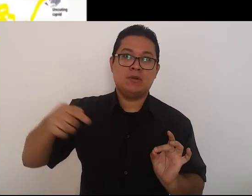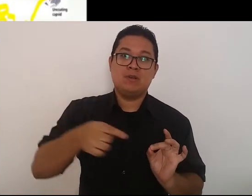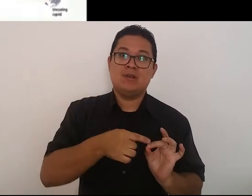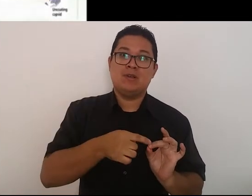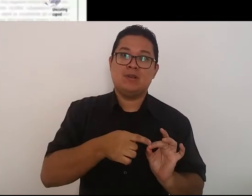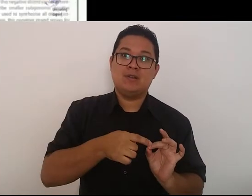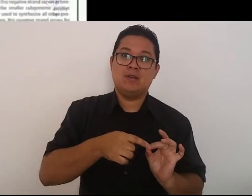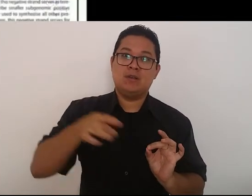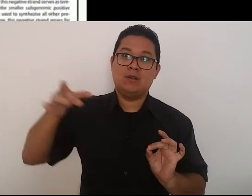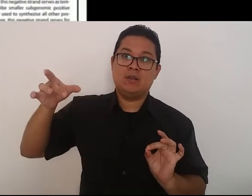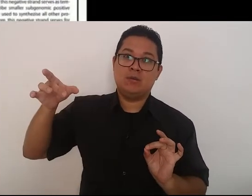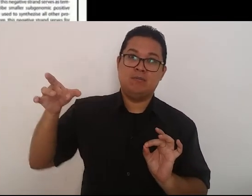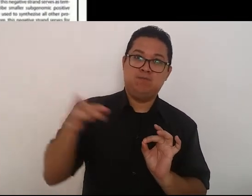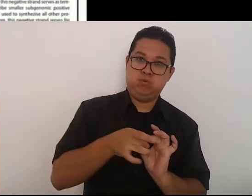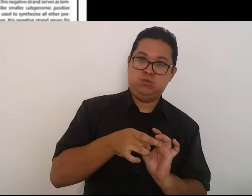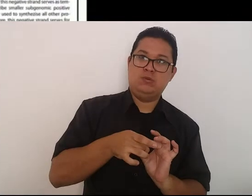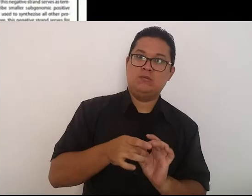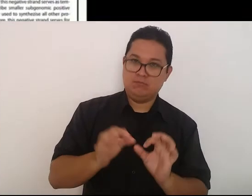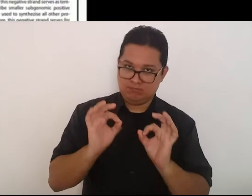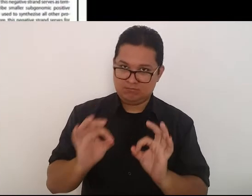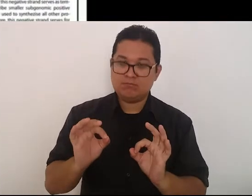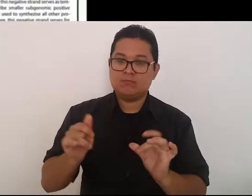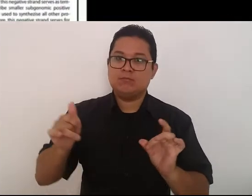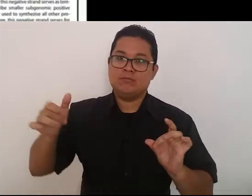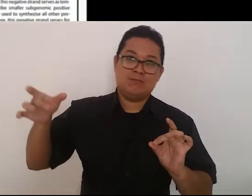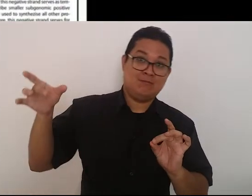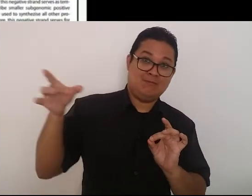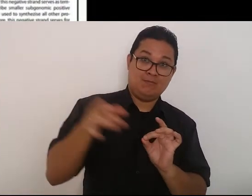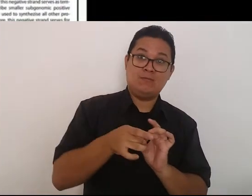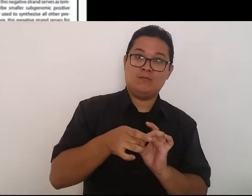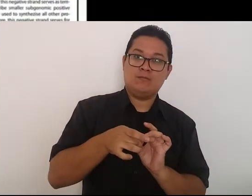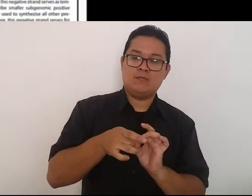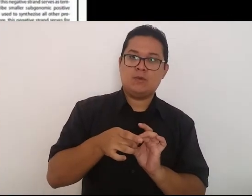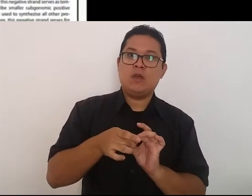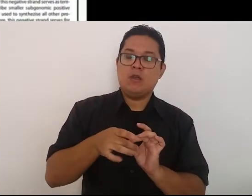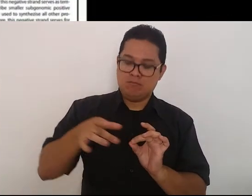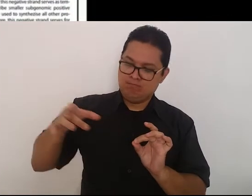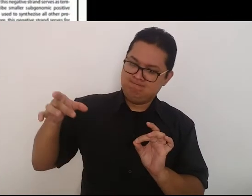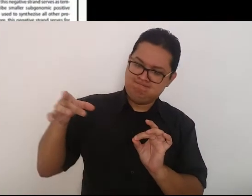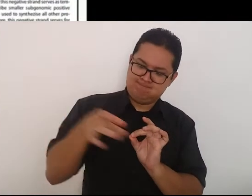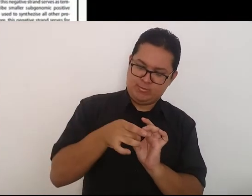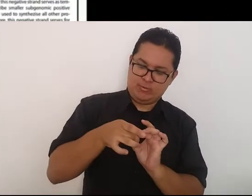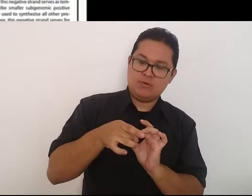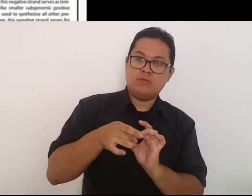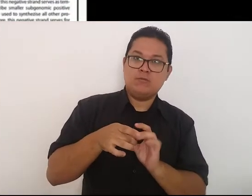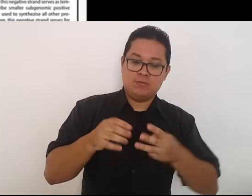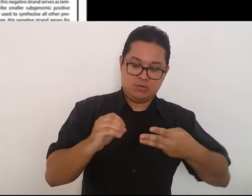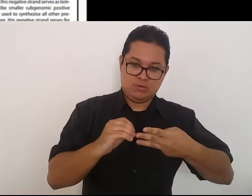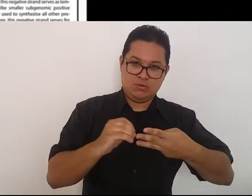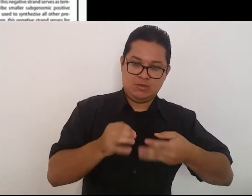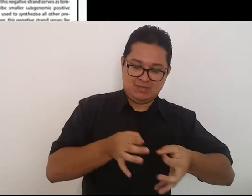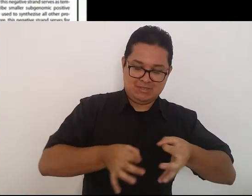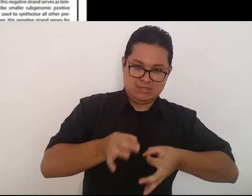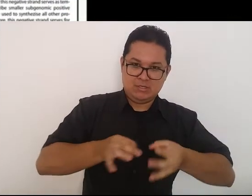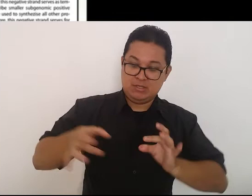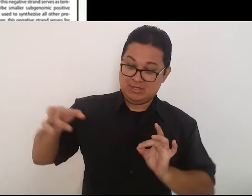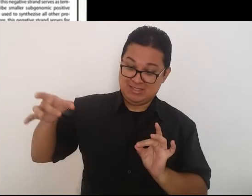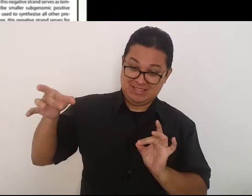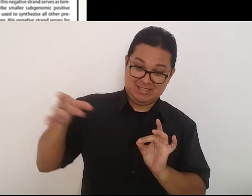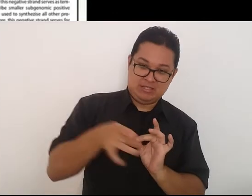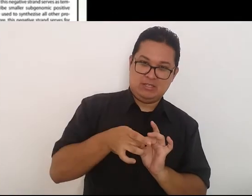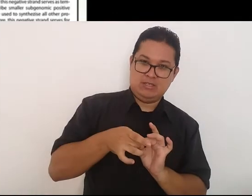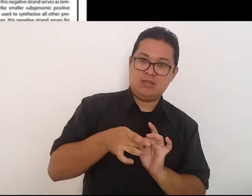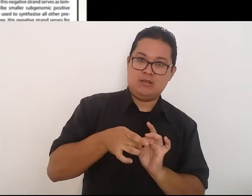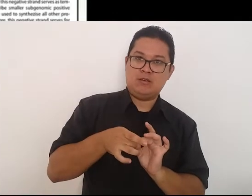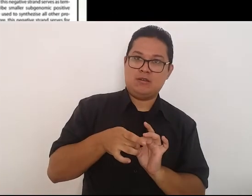angiotensina 2, que está aqui, ó. Ele identificou, ele gruda nessa célula hospedeira sua, vamos